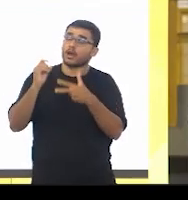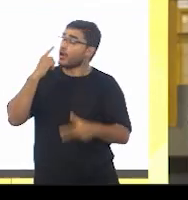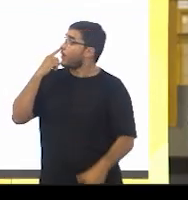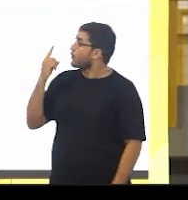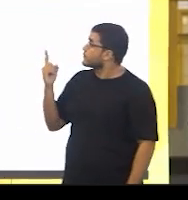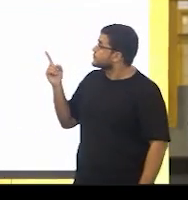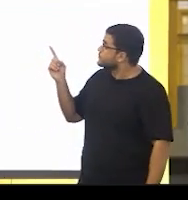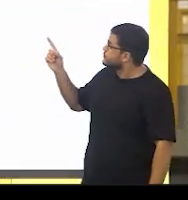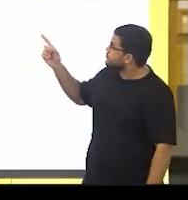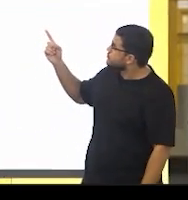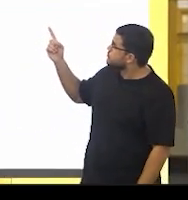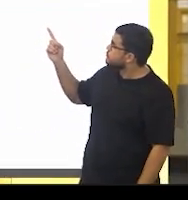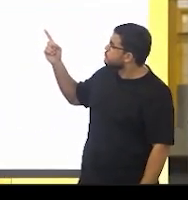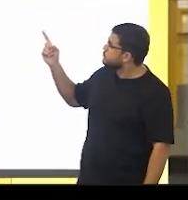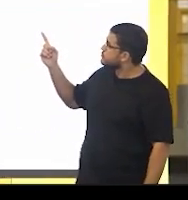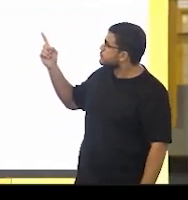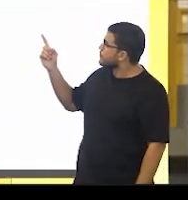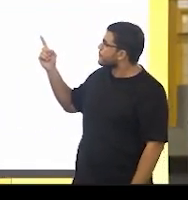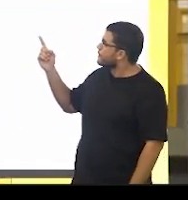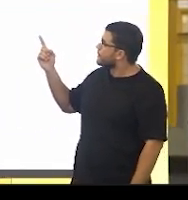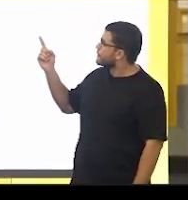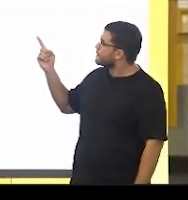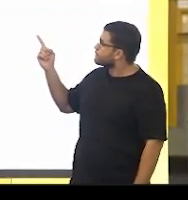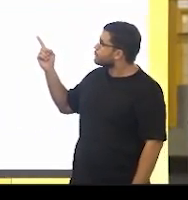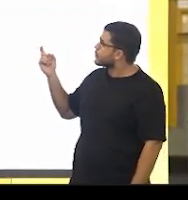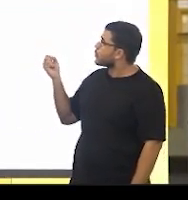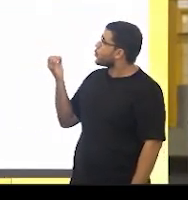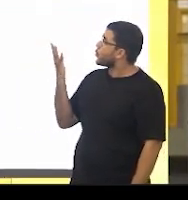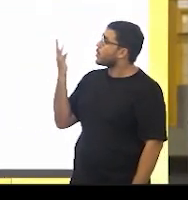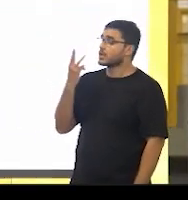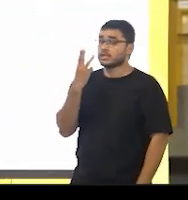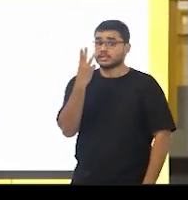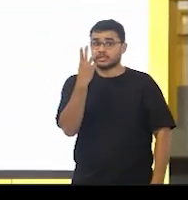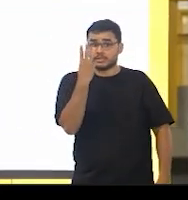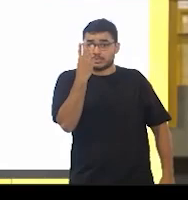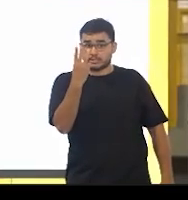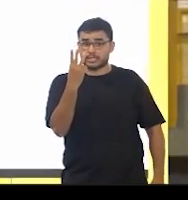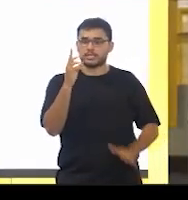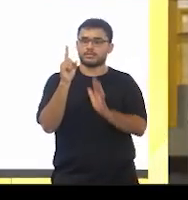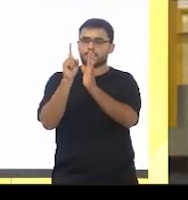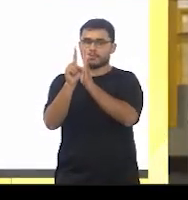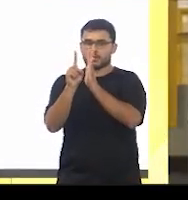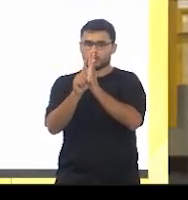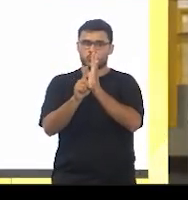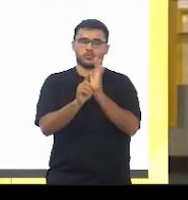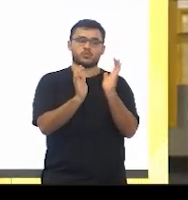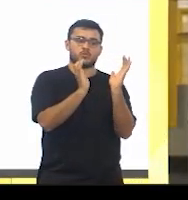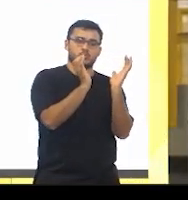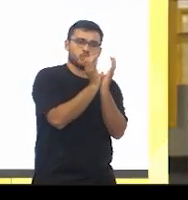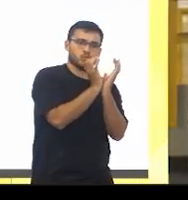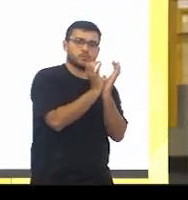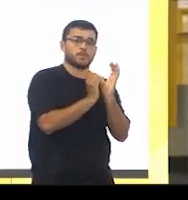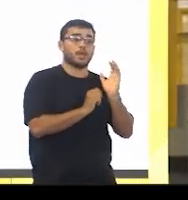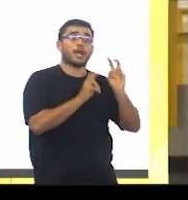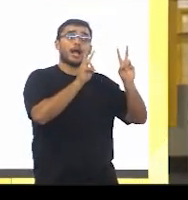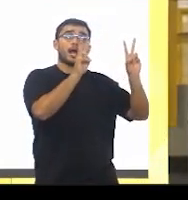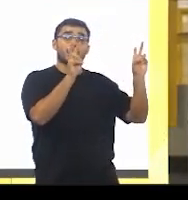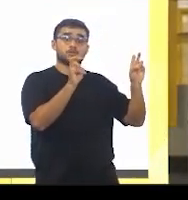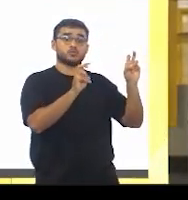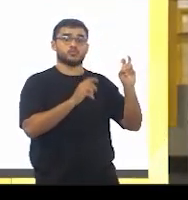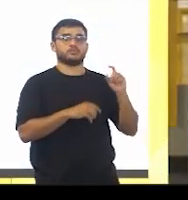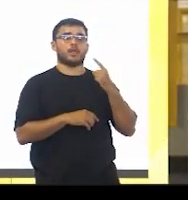1, 2, 3 questões da habilidade 3, 3 questões da